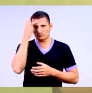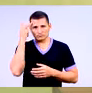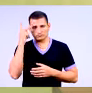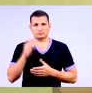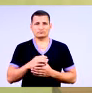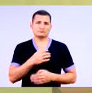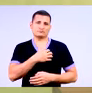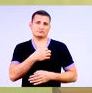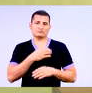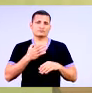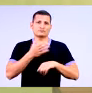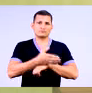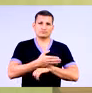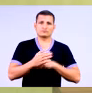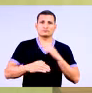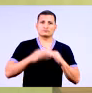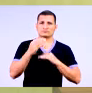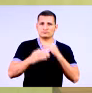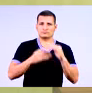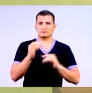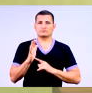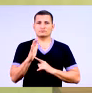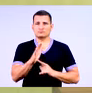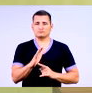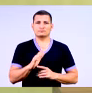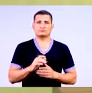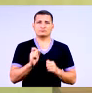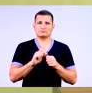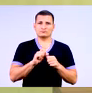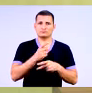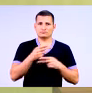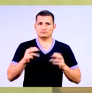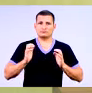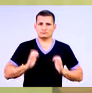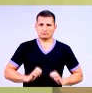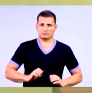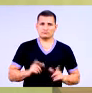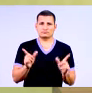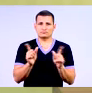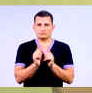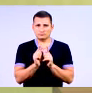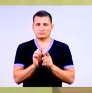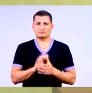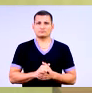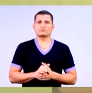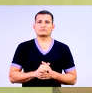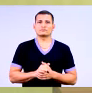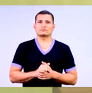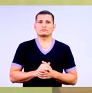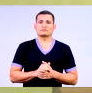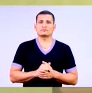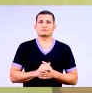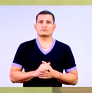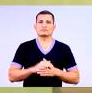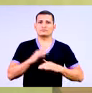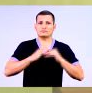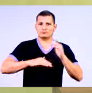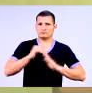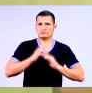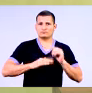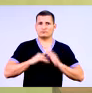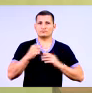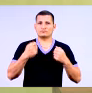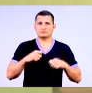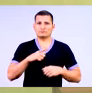participando de um processo que contribui para o agir ético. Resumindo, podemos afirmar que a atuação de um profissional deve ser pautada